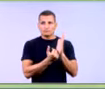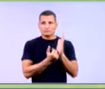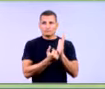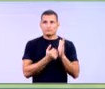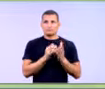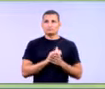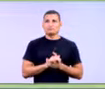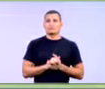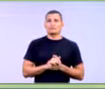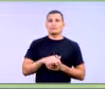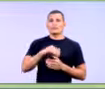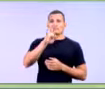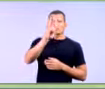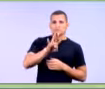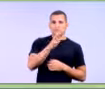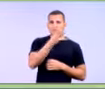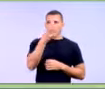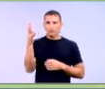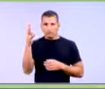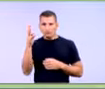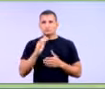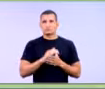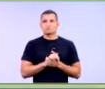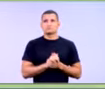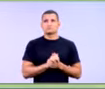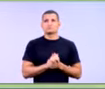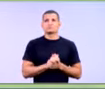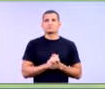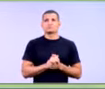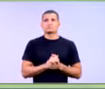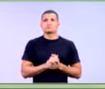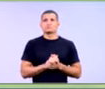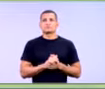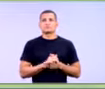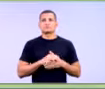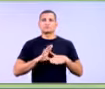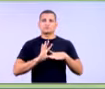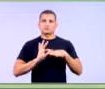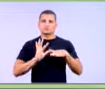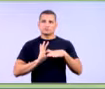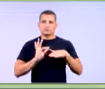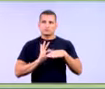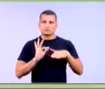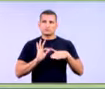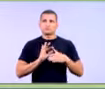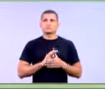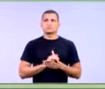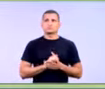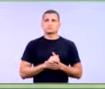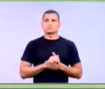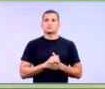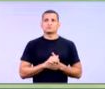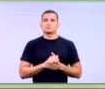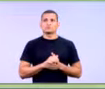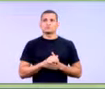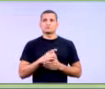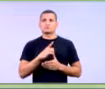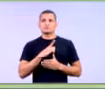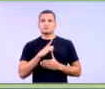de abreviaturas, siglas, são opcionais. O sumário, ele é um